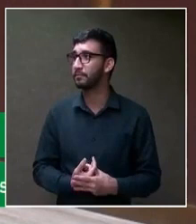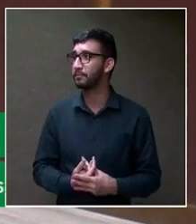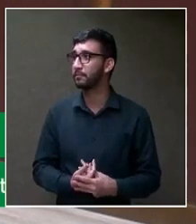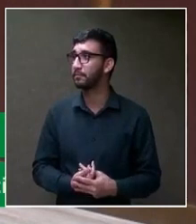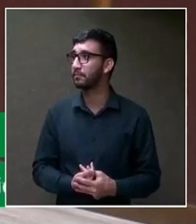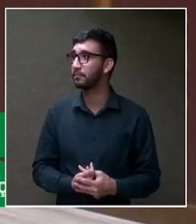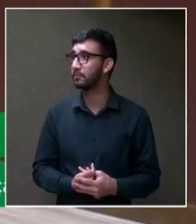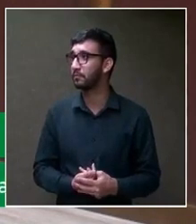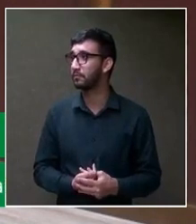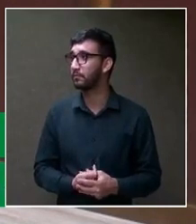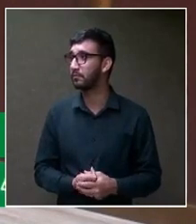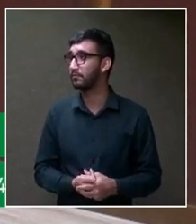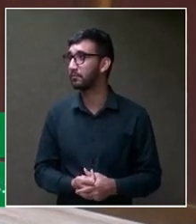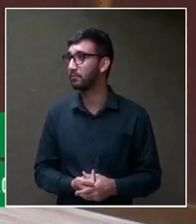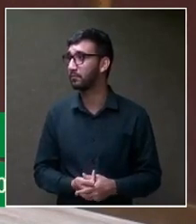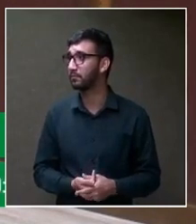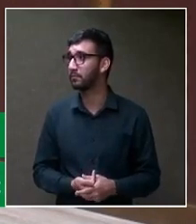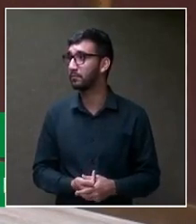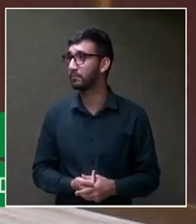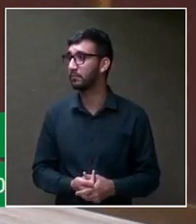Certo. Ok. Doutor?